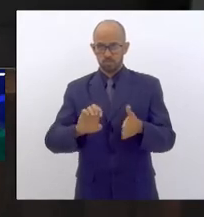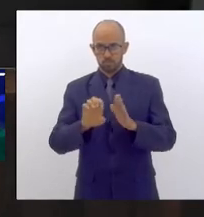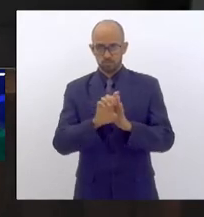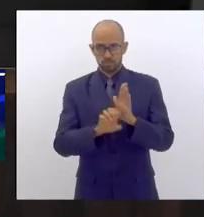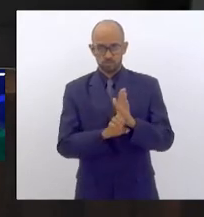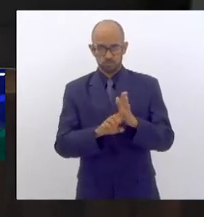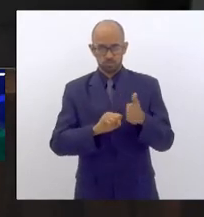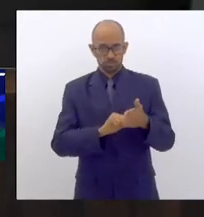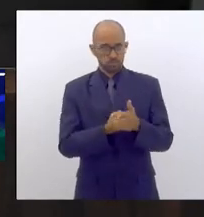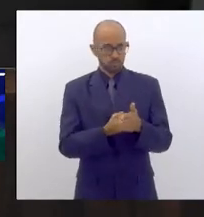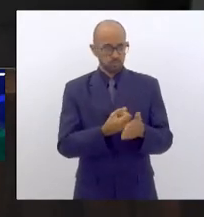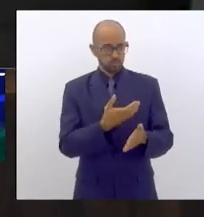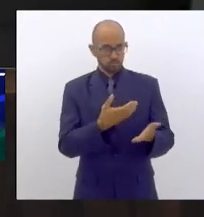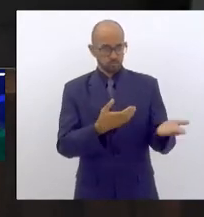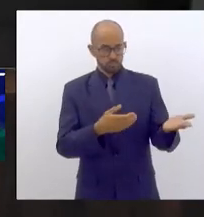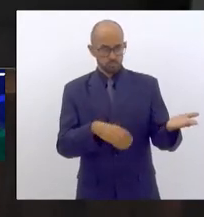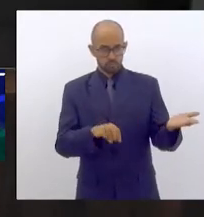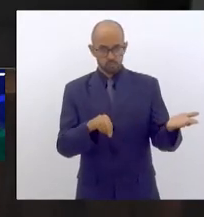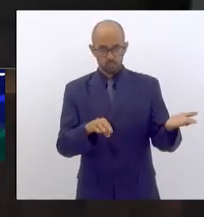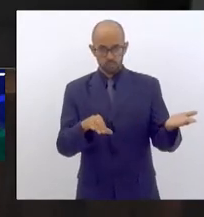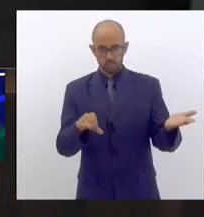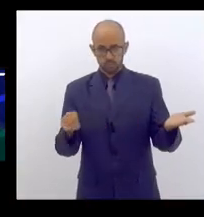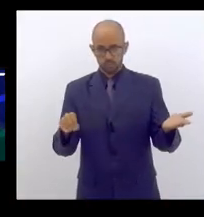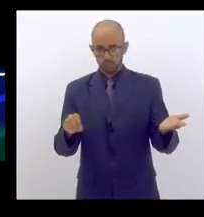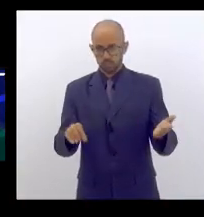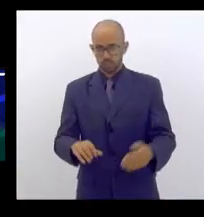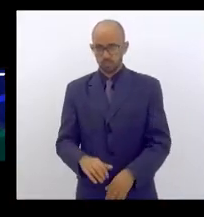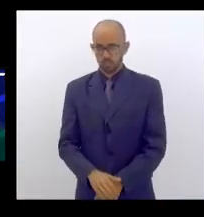parecer pela comissão, deputado Marcelo Dino.